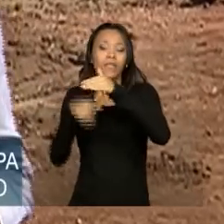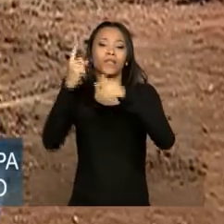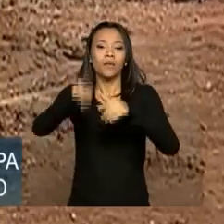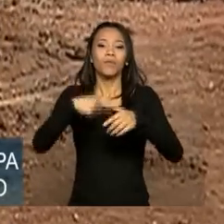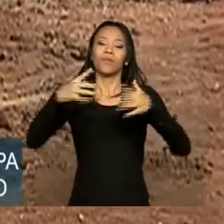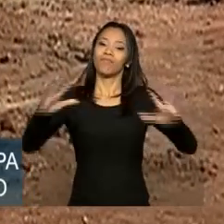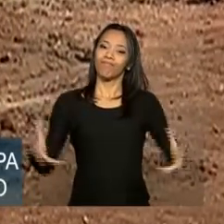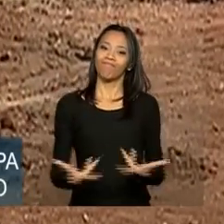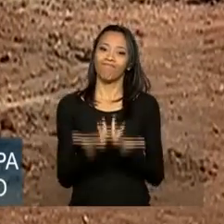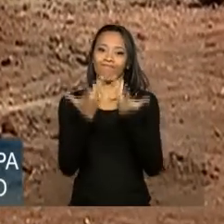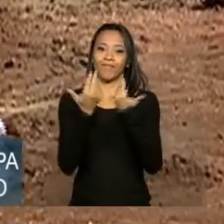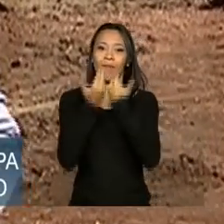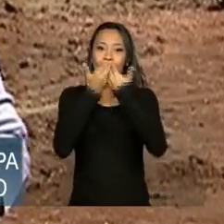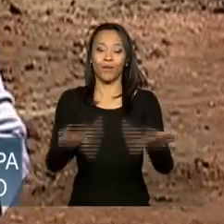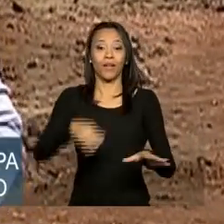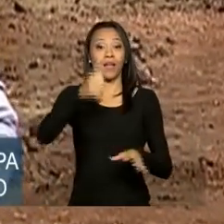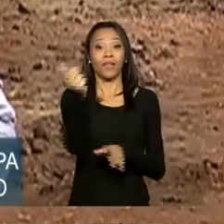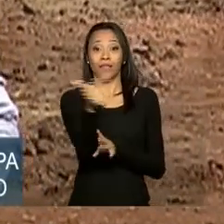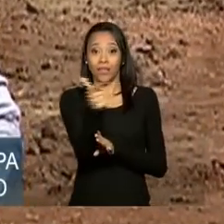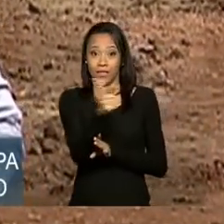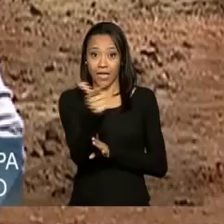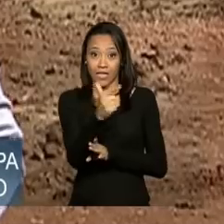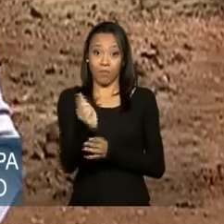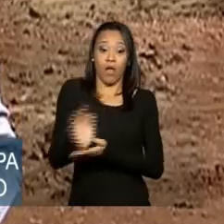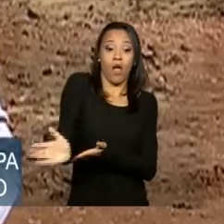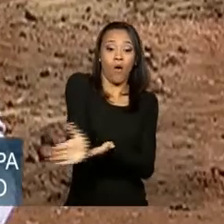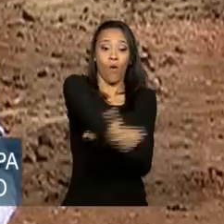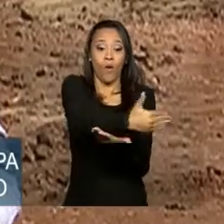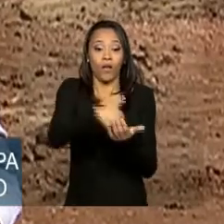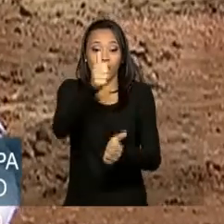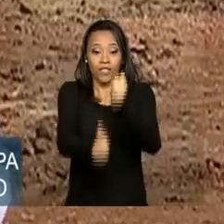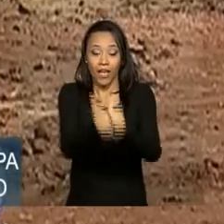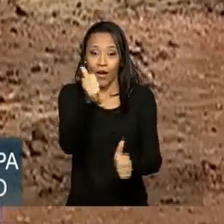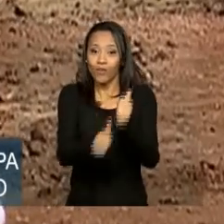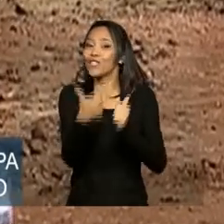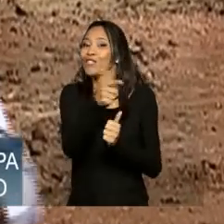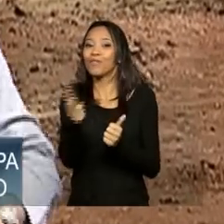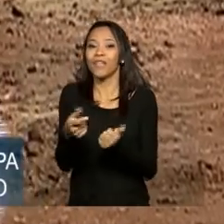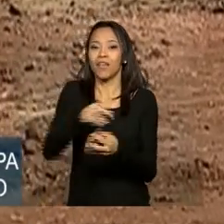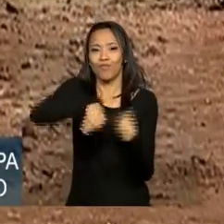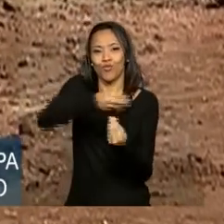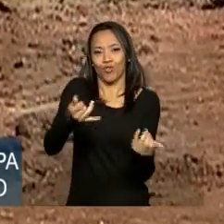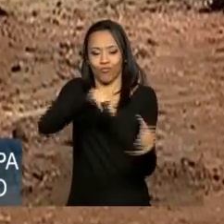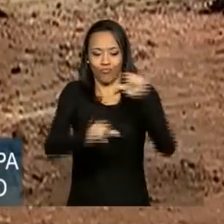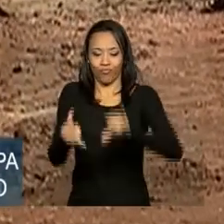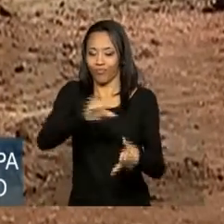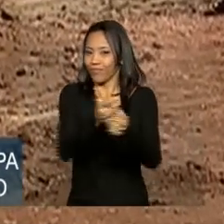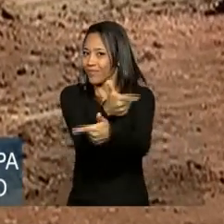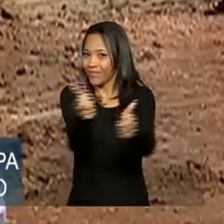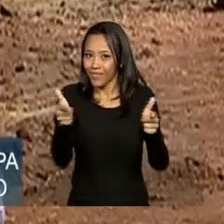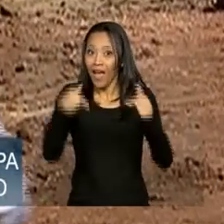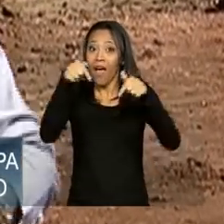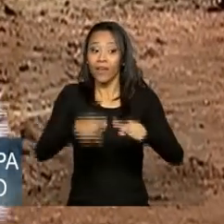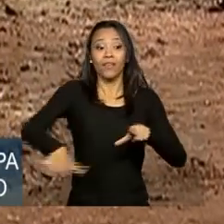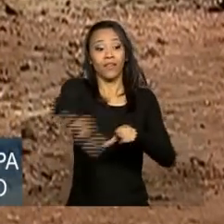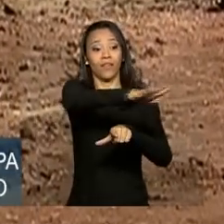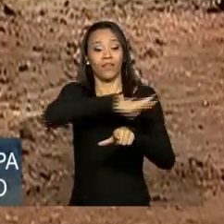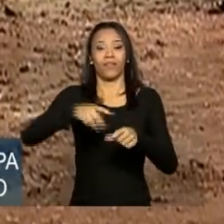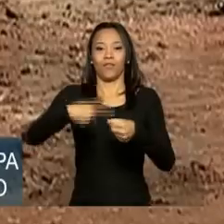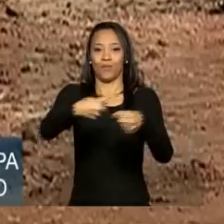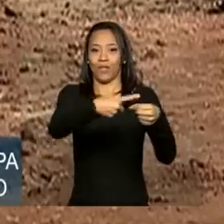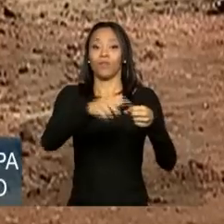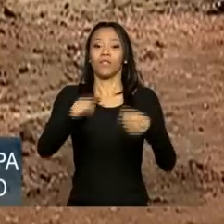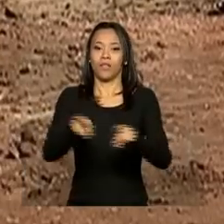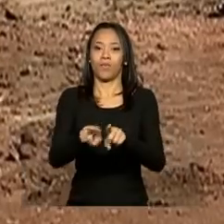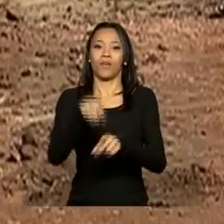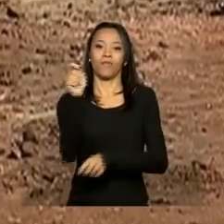oficial de abertura da 12ª colheita de arroz agroecológico dos produtores da região de Porto Alegre de Eldourado do Sul